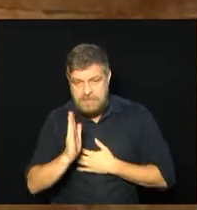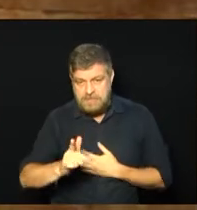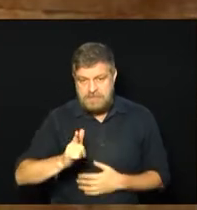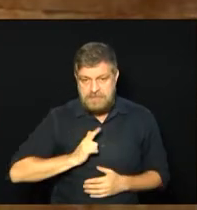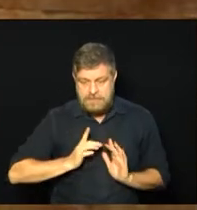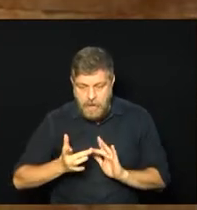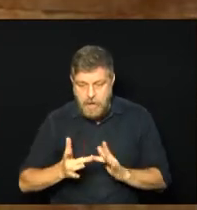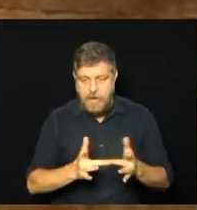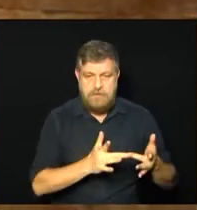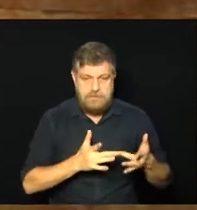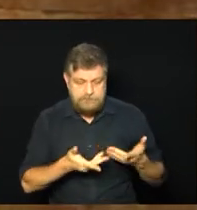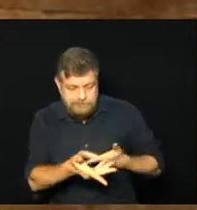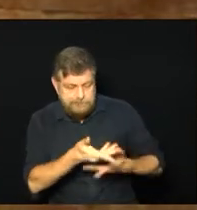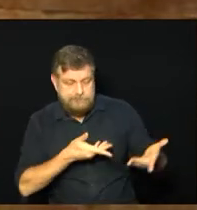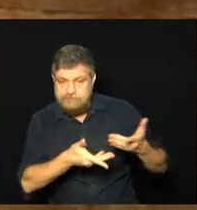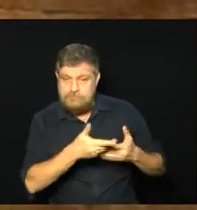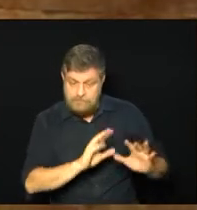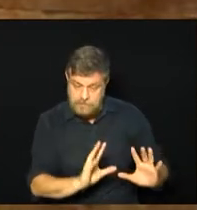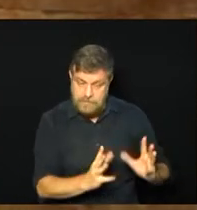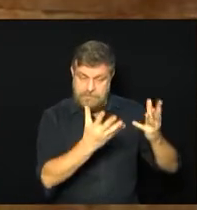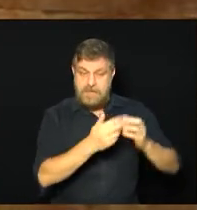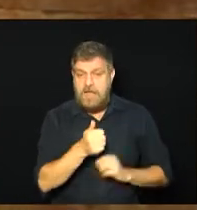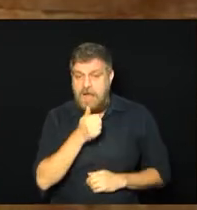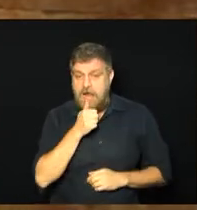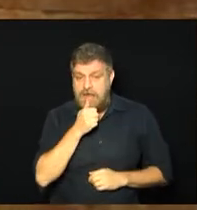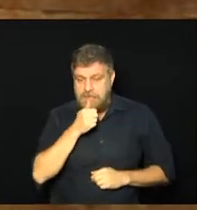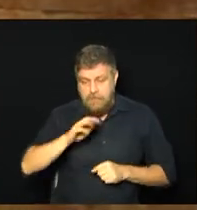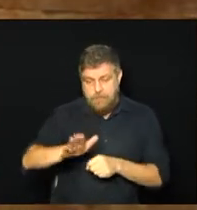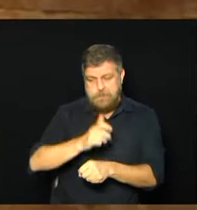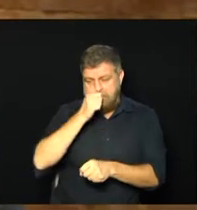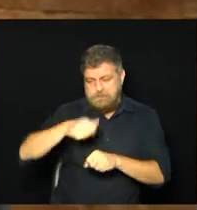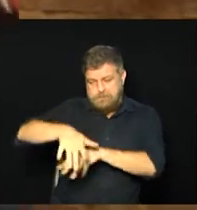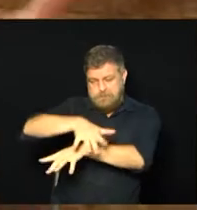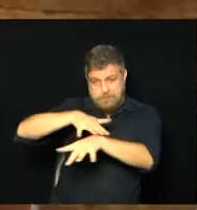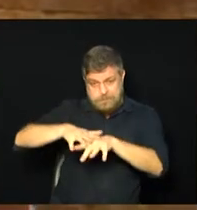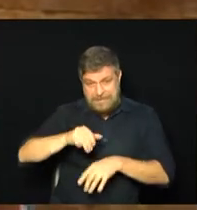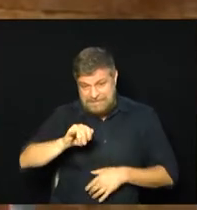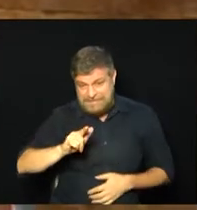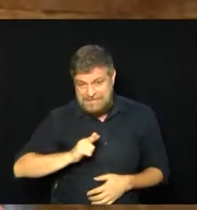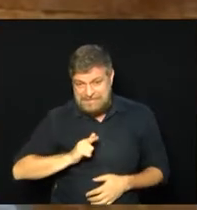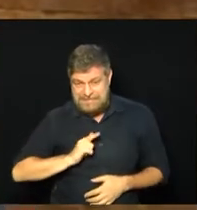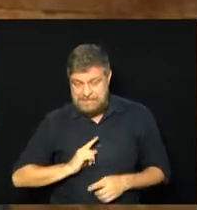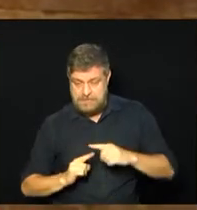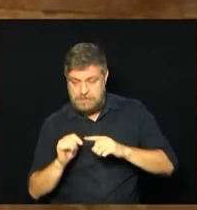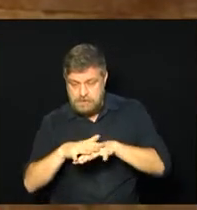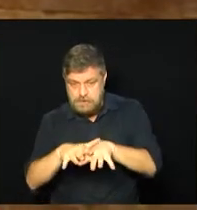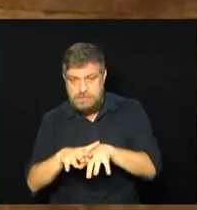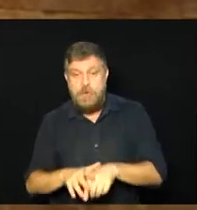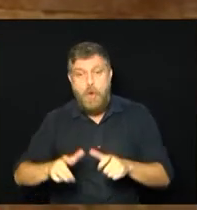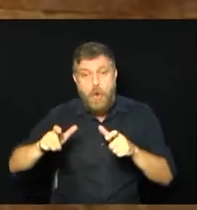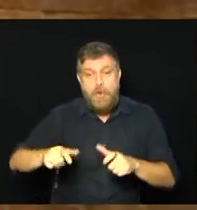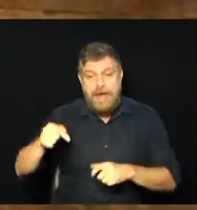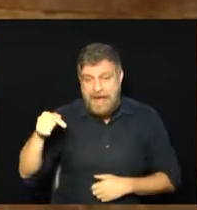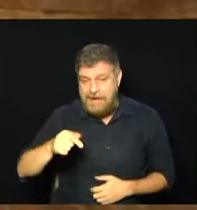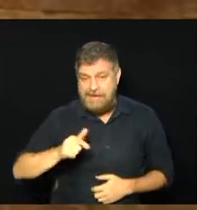um convívio, que se confraternizem, mas que ainda evitem aglomerações, e caso tenha alguns tipos de estabelecimentos que tenham esses